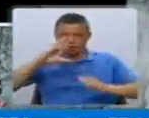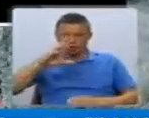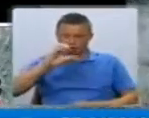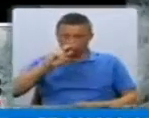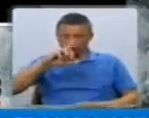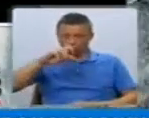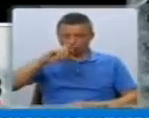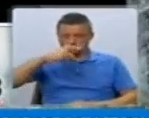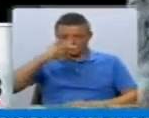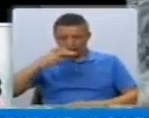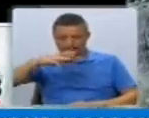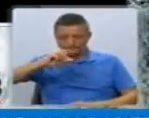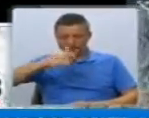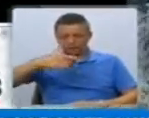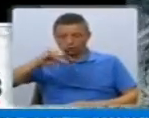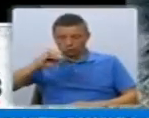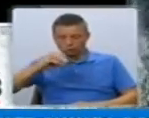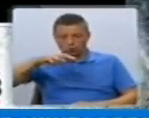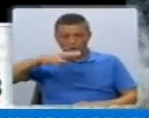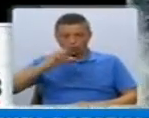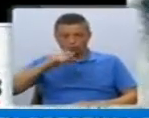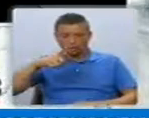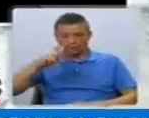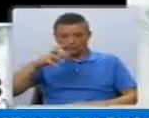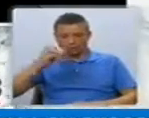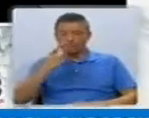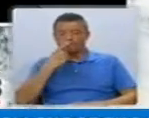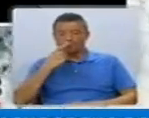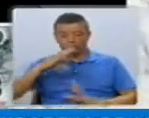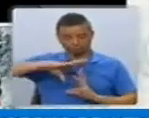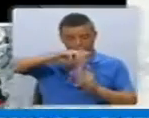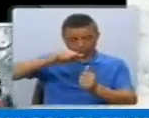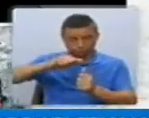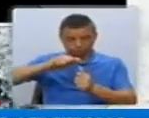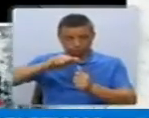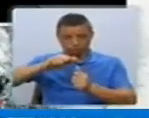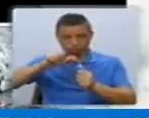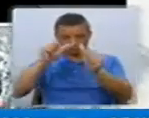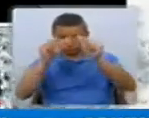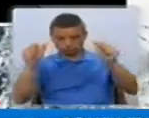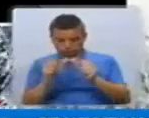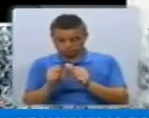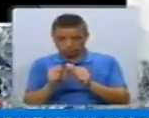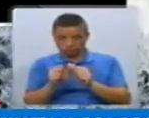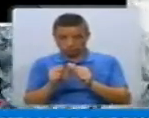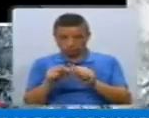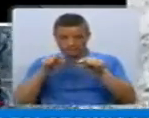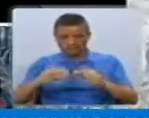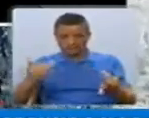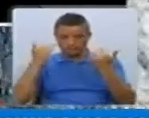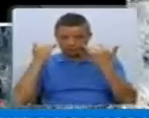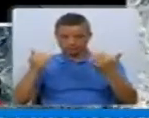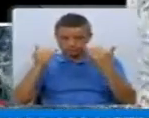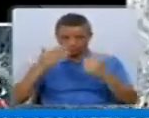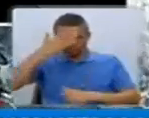portanto, é uma das rochas do nosso sistema solar que os astrónomos gostam imenso. Ora, e foi notícia esta semana